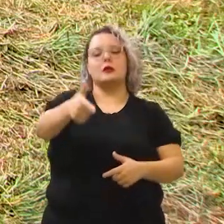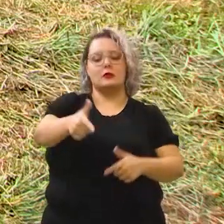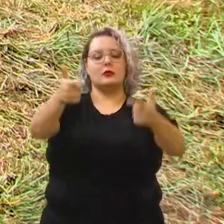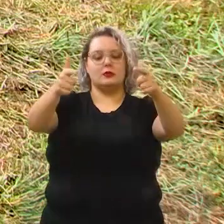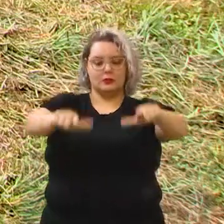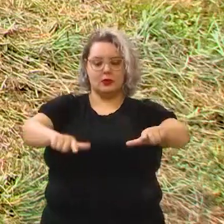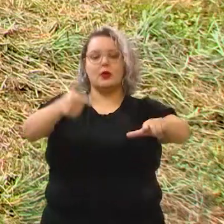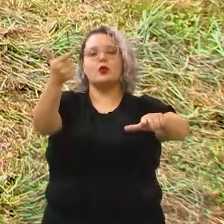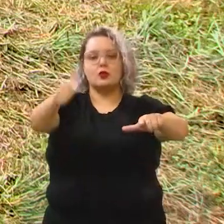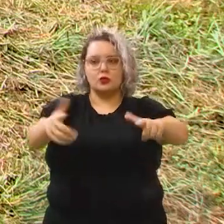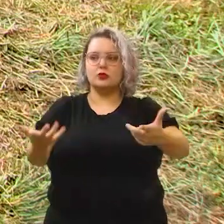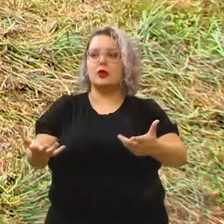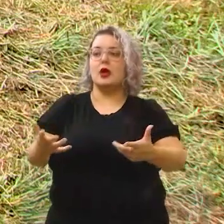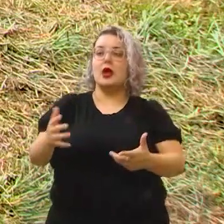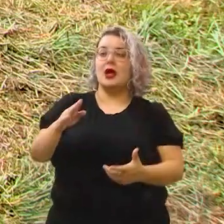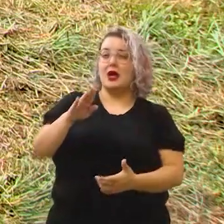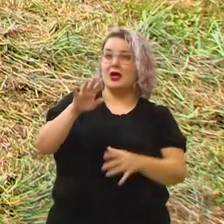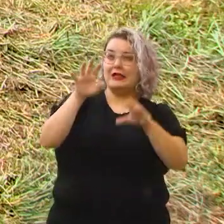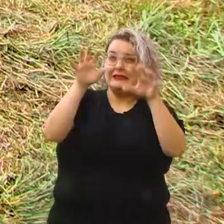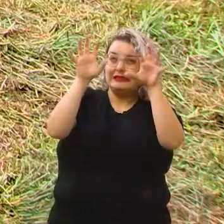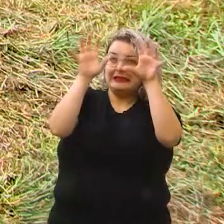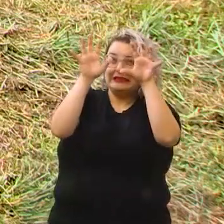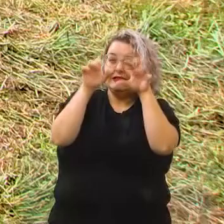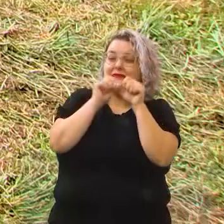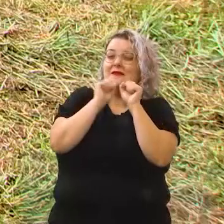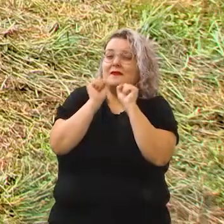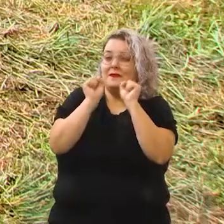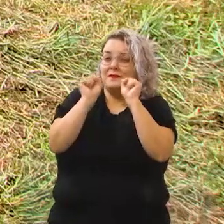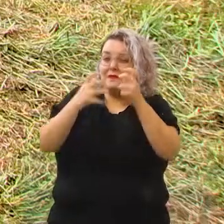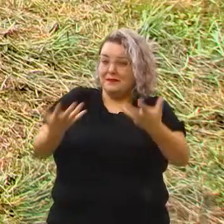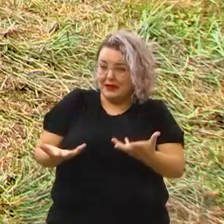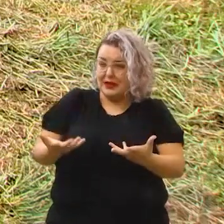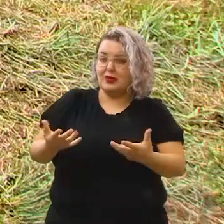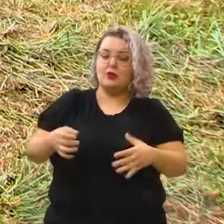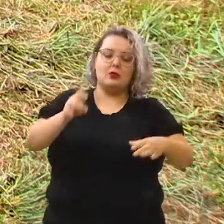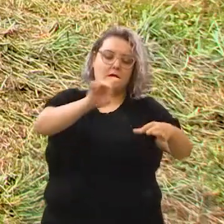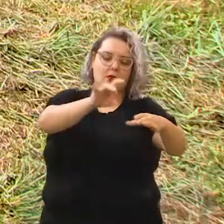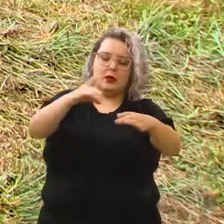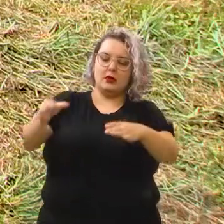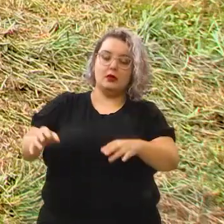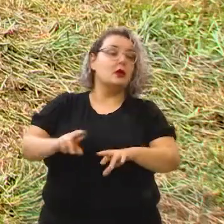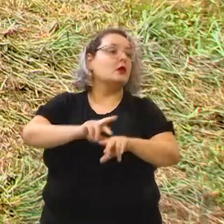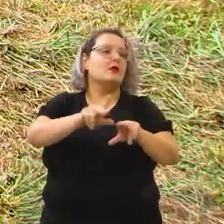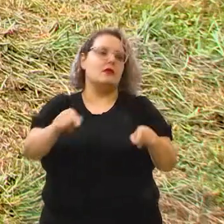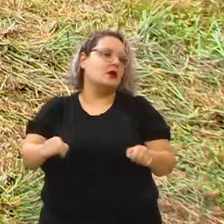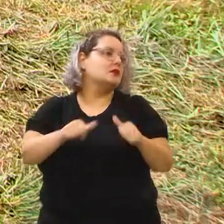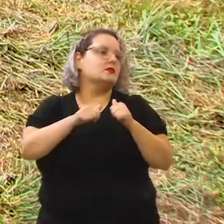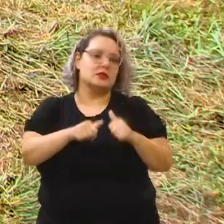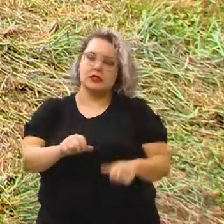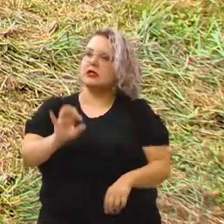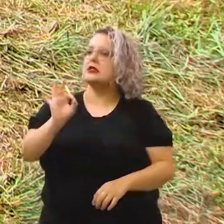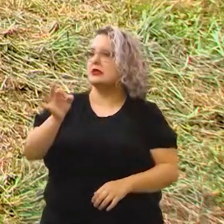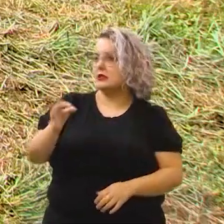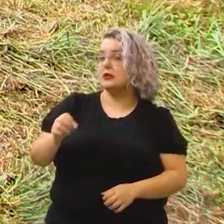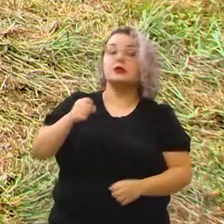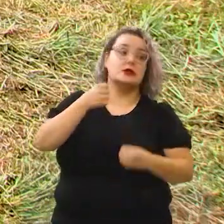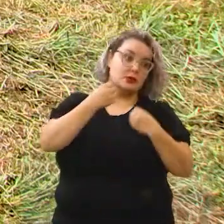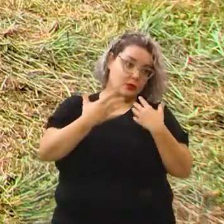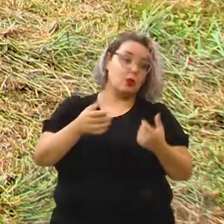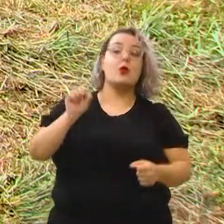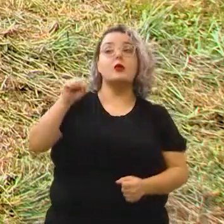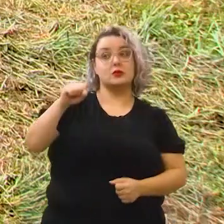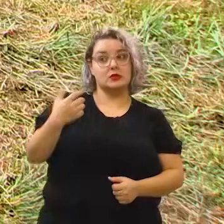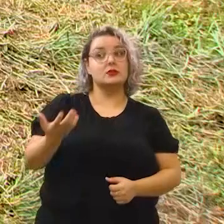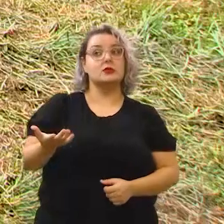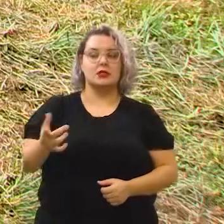prolongadas, vai ser mais resistente a geadas, né, do que um monocultivo. Então, por exemplo, uma plantação... Várias vantagens. Várias vantagens. Isso é muito